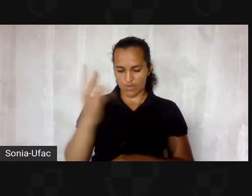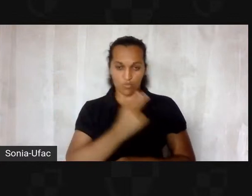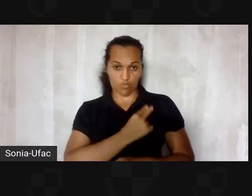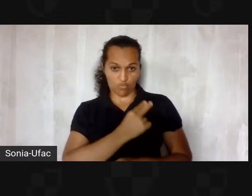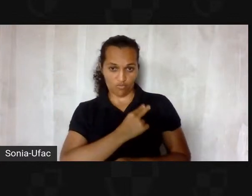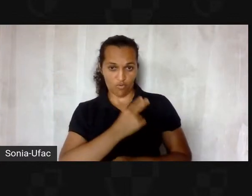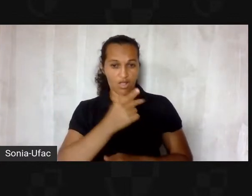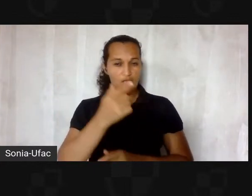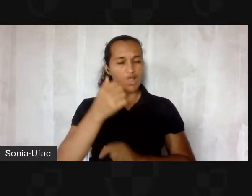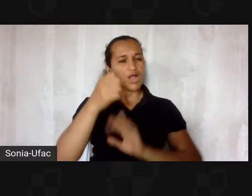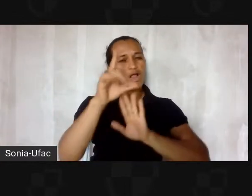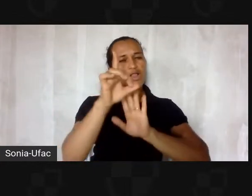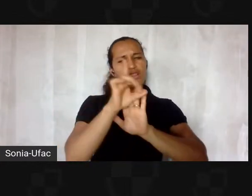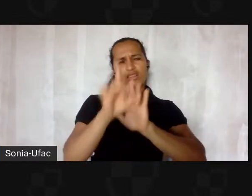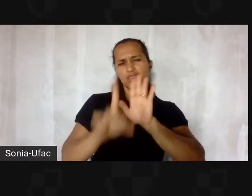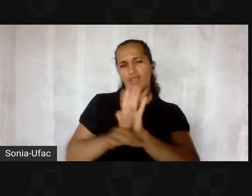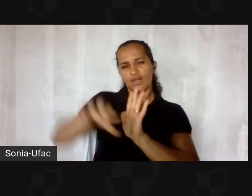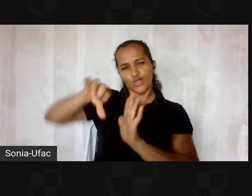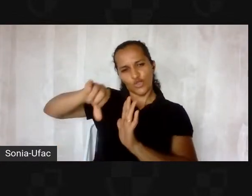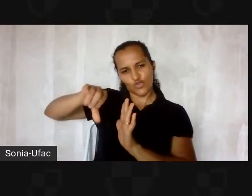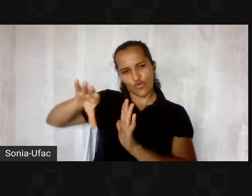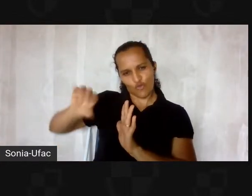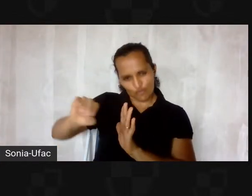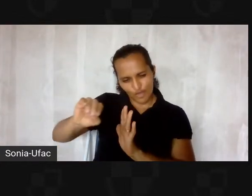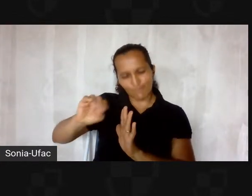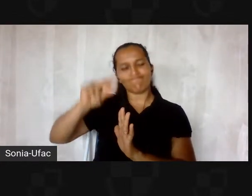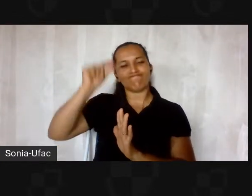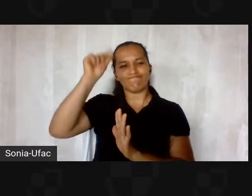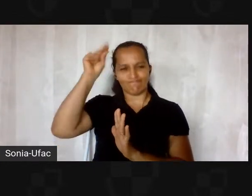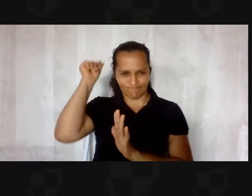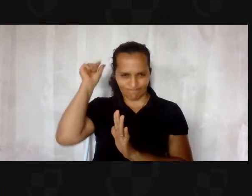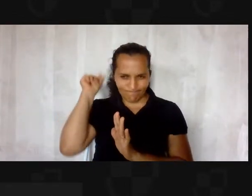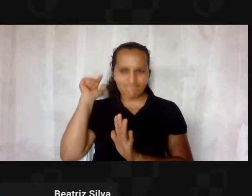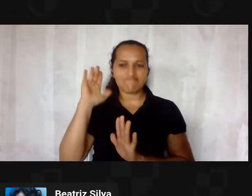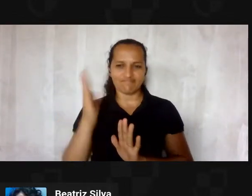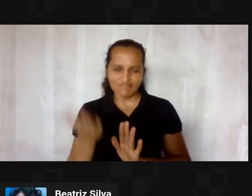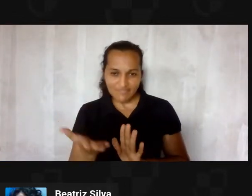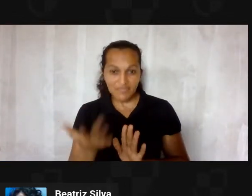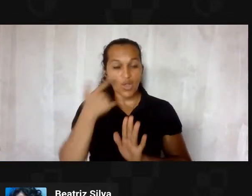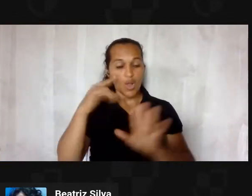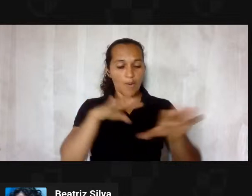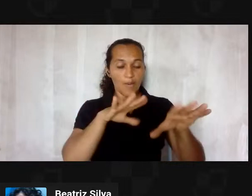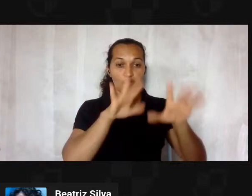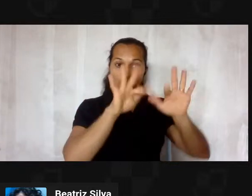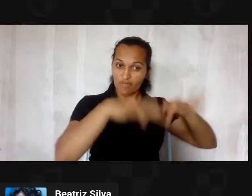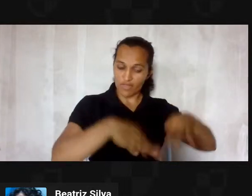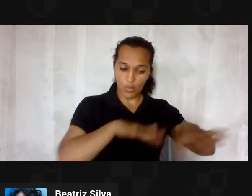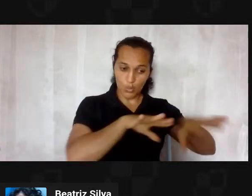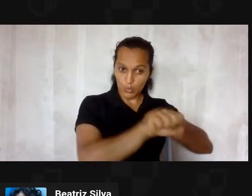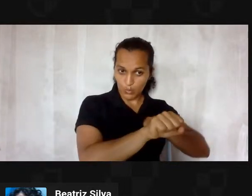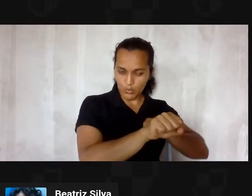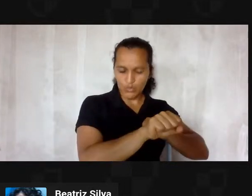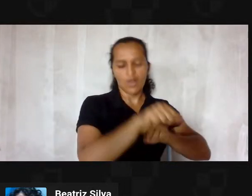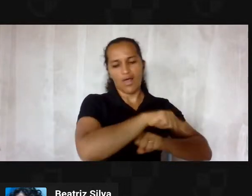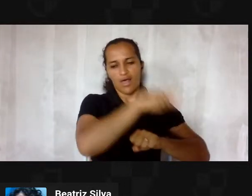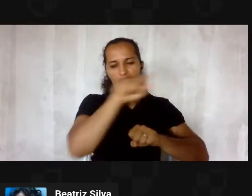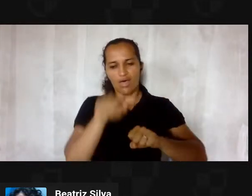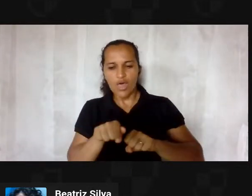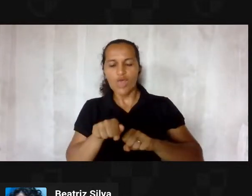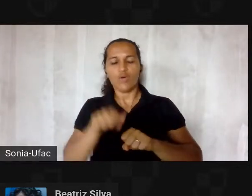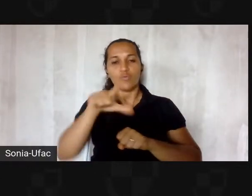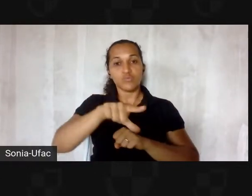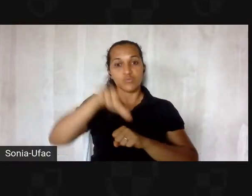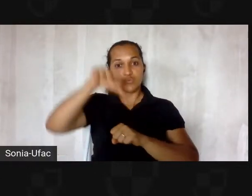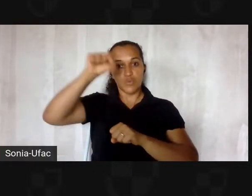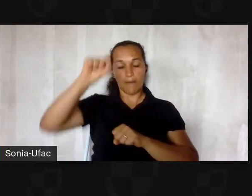na década de 90. Faz um tempinho, né, gente? Após a conclusão do curso, eu fui selecionada para ser a primeira